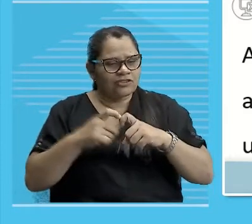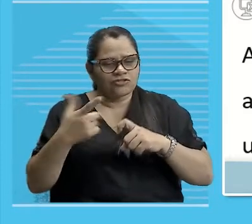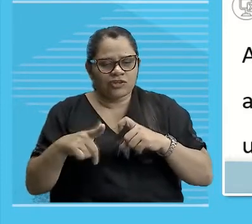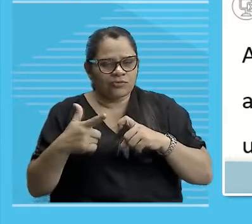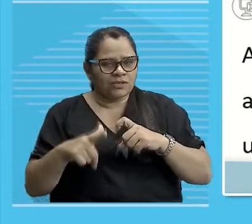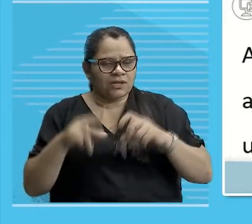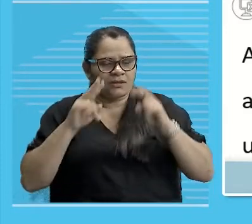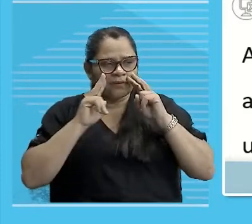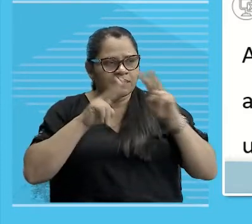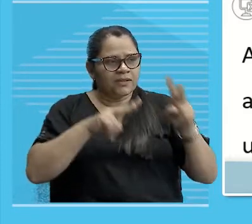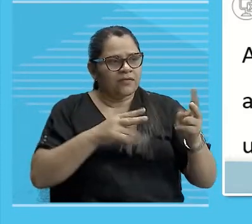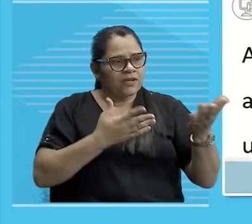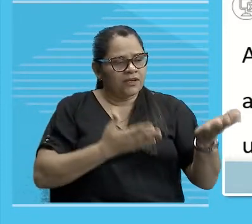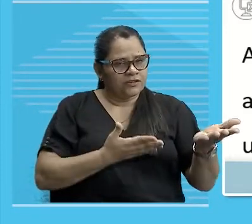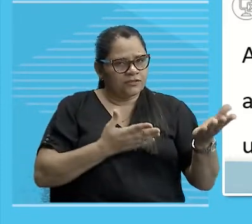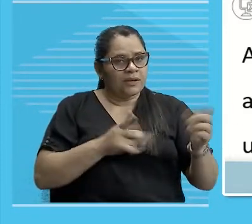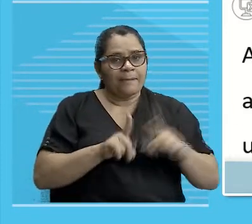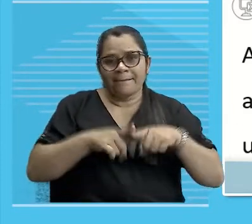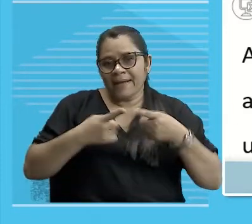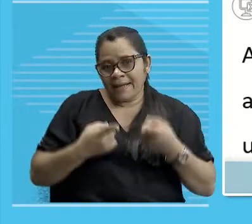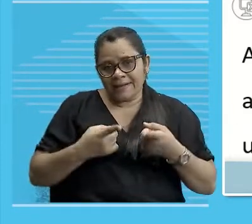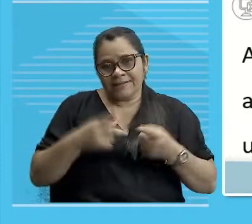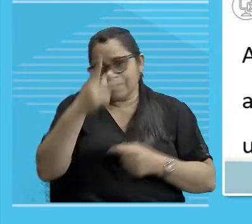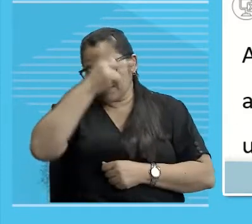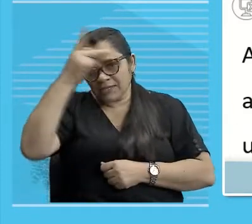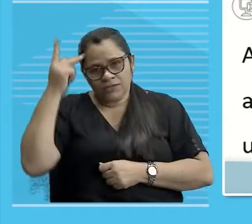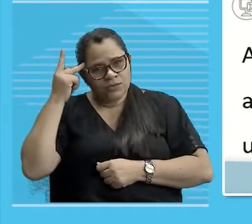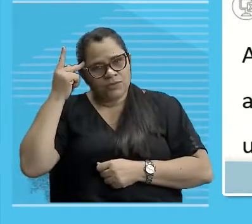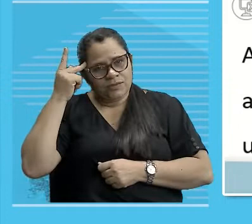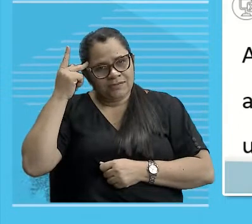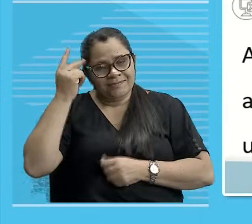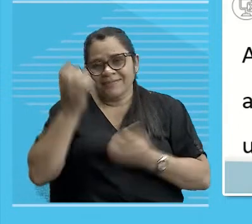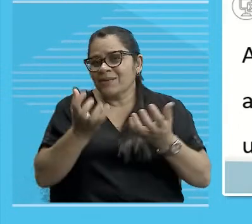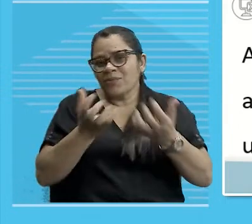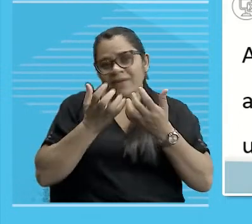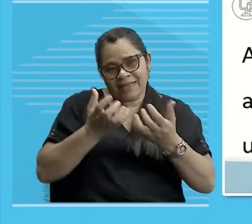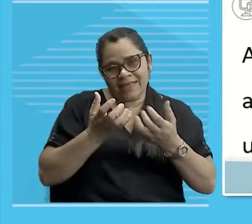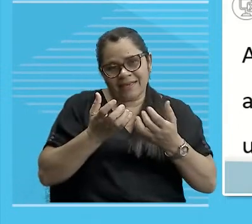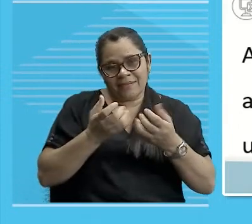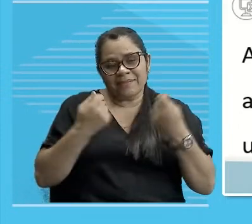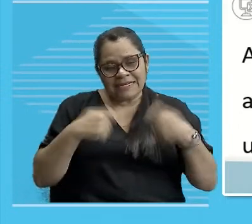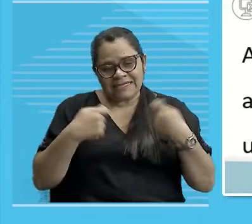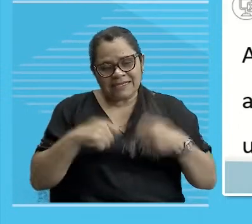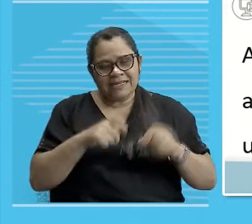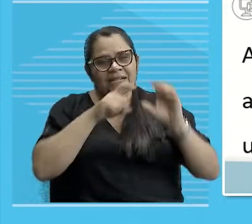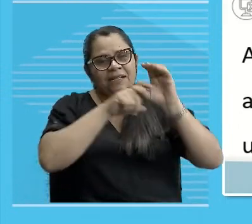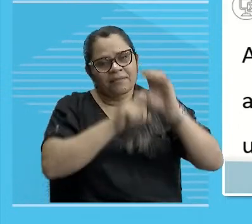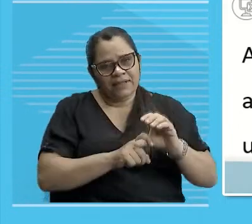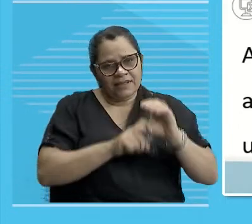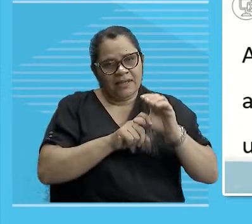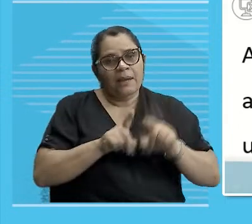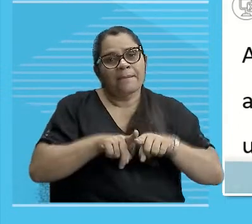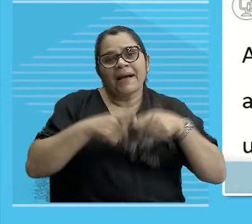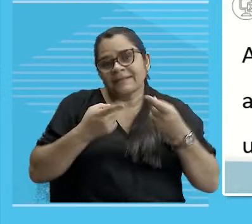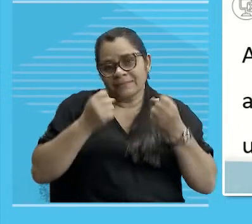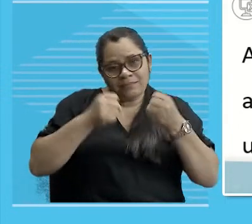quer precisar depender, né? Mas pode